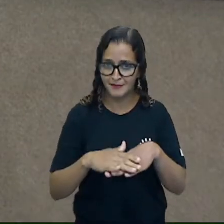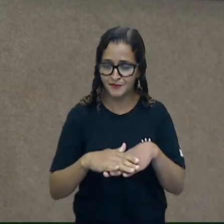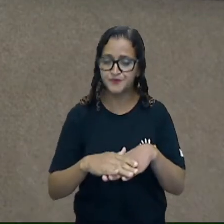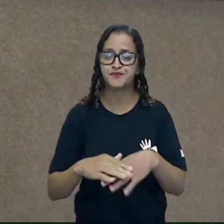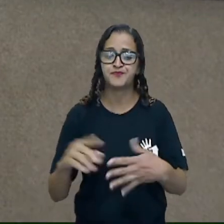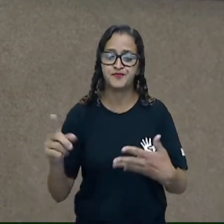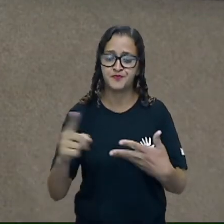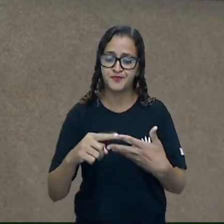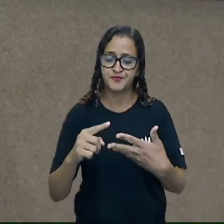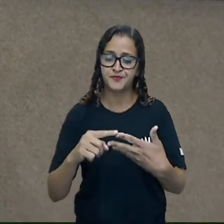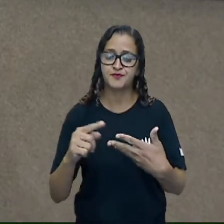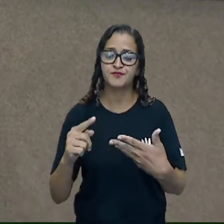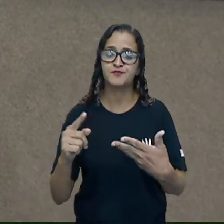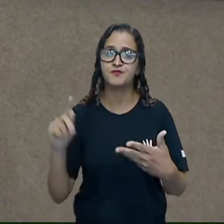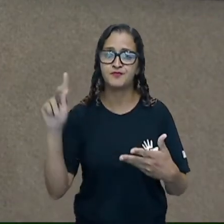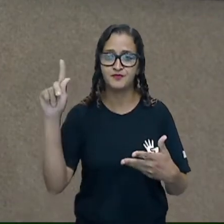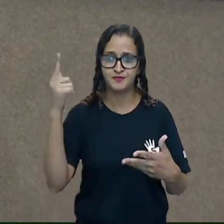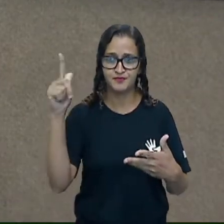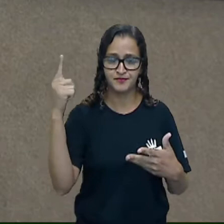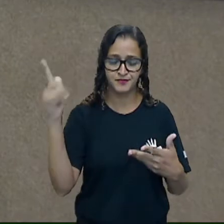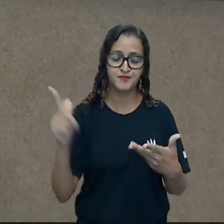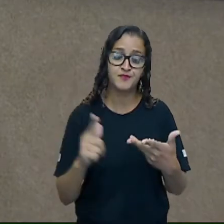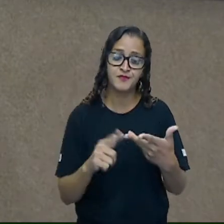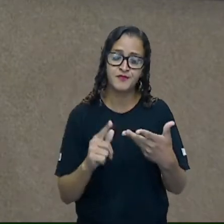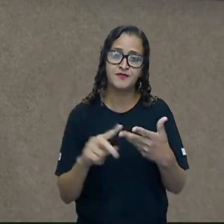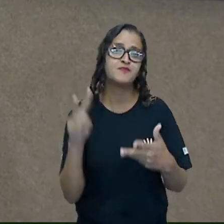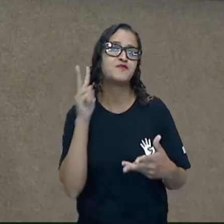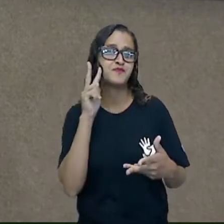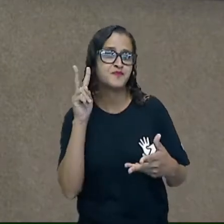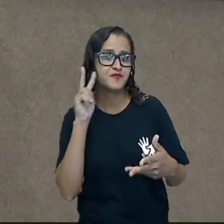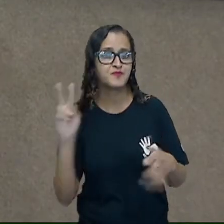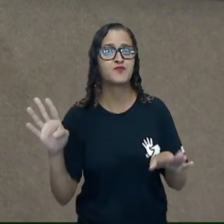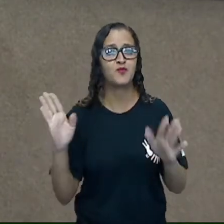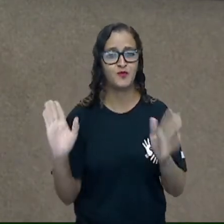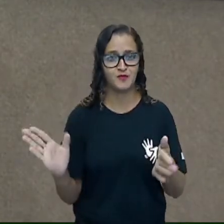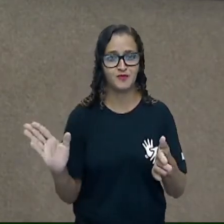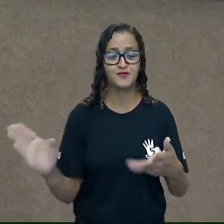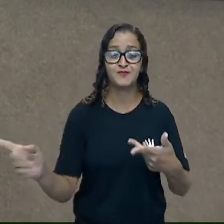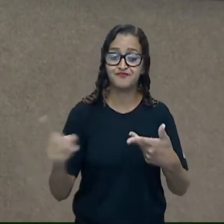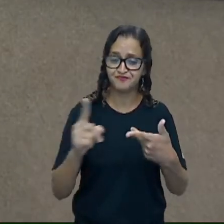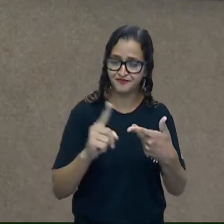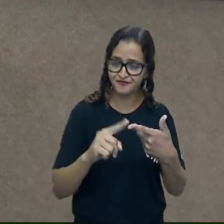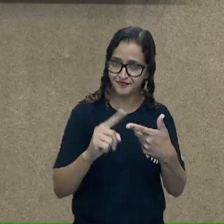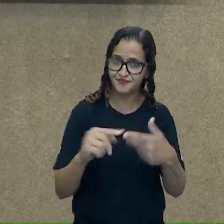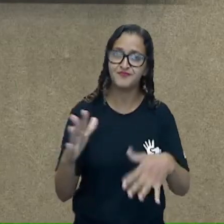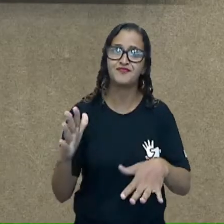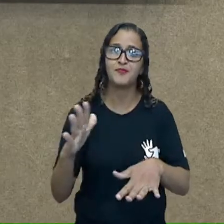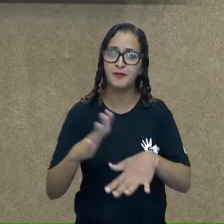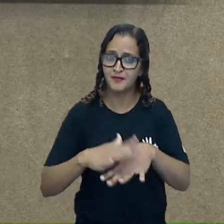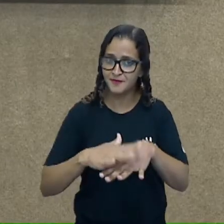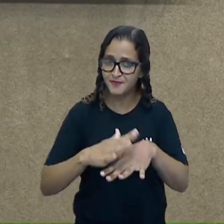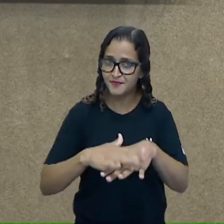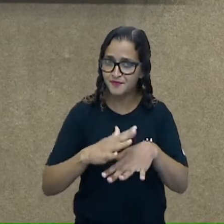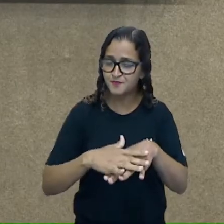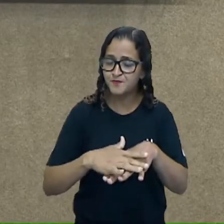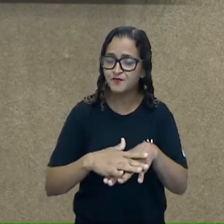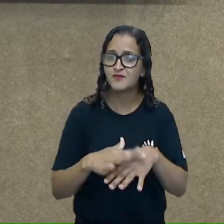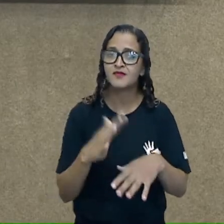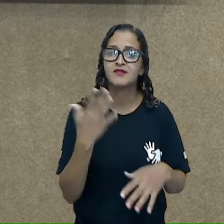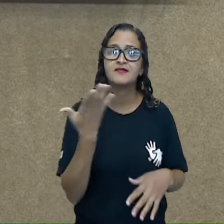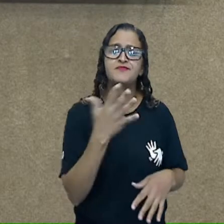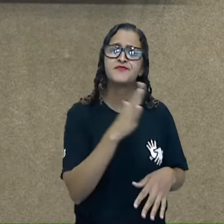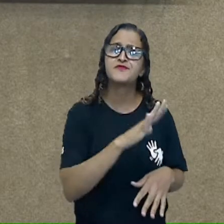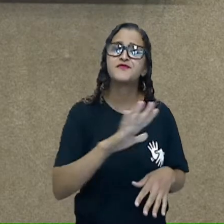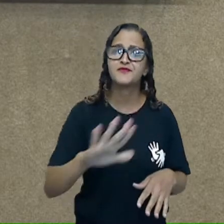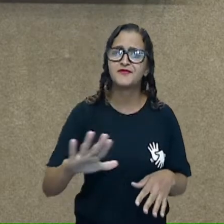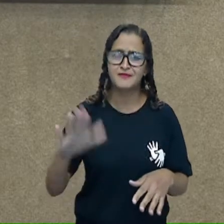nossa aula é sobre o componente curricular matemática. Crianças, você sabe qual o objetivo de